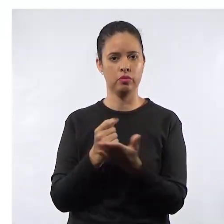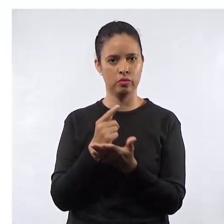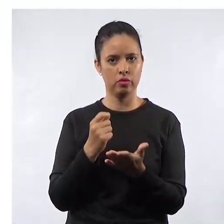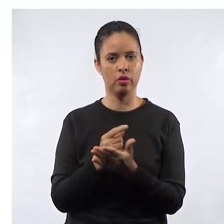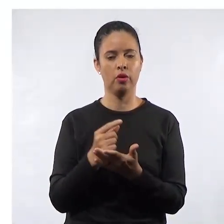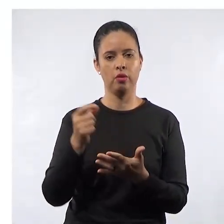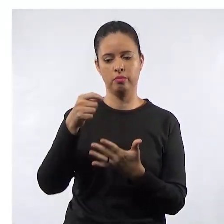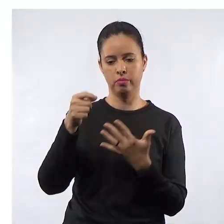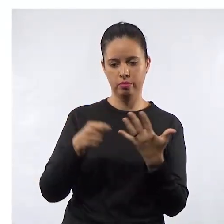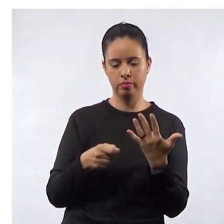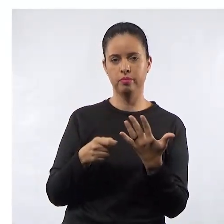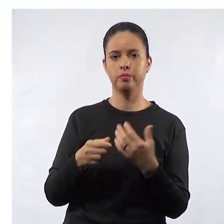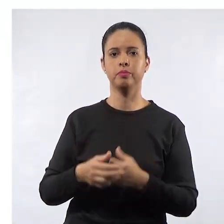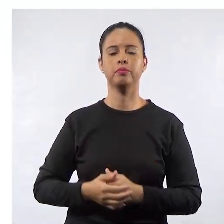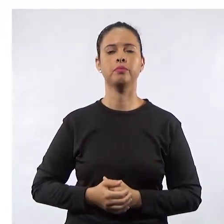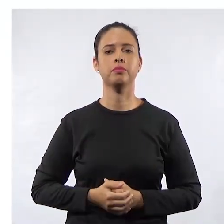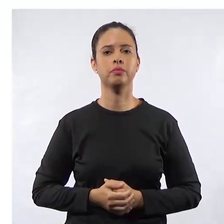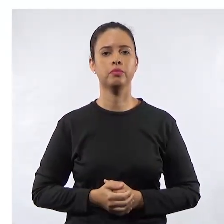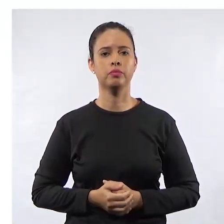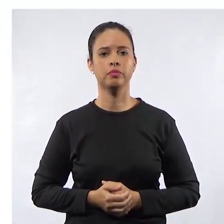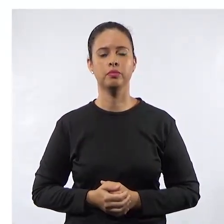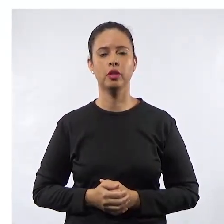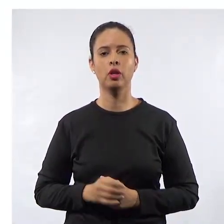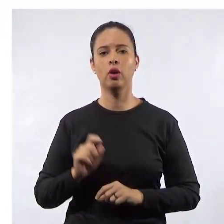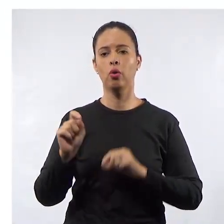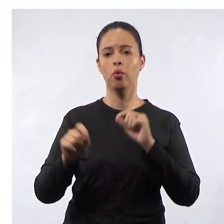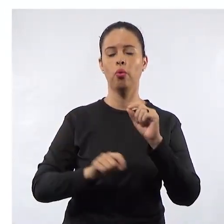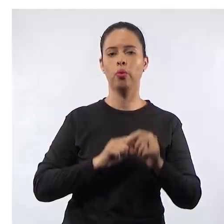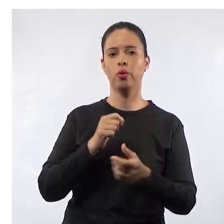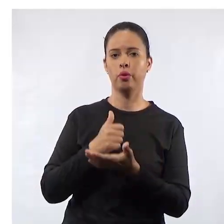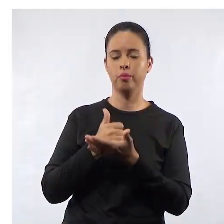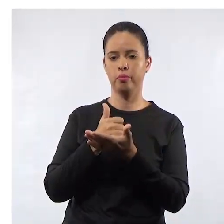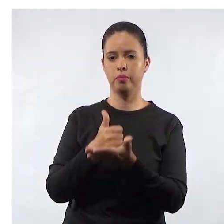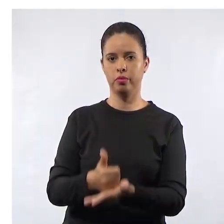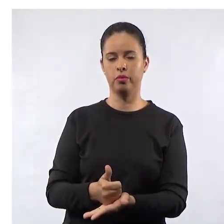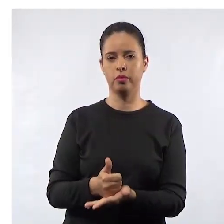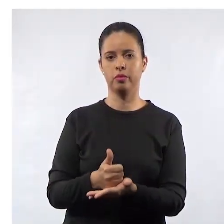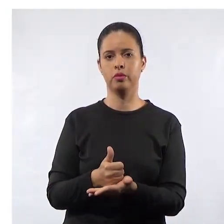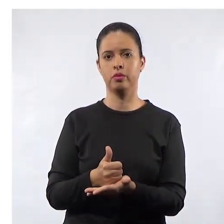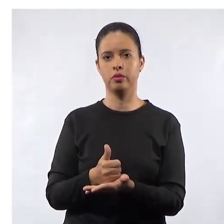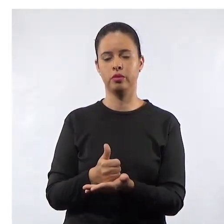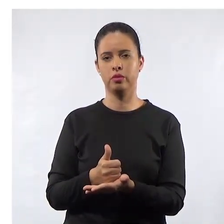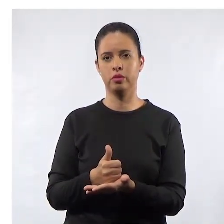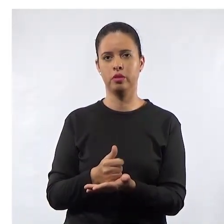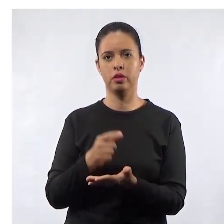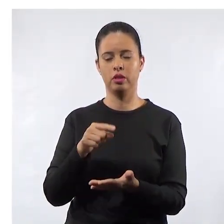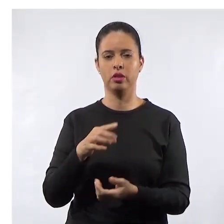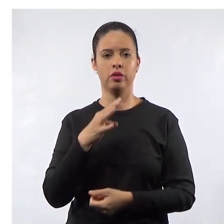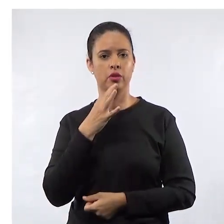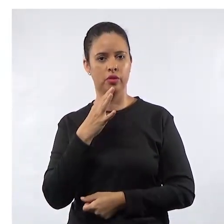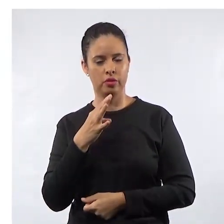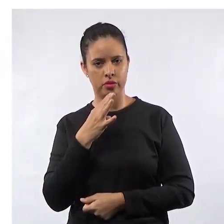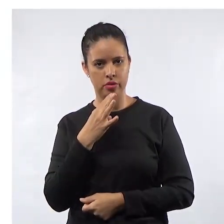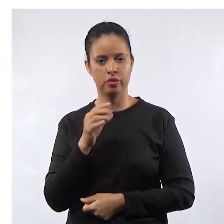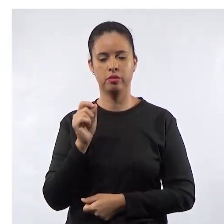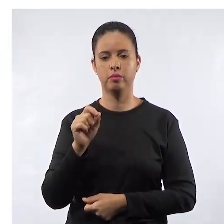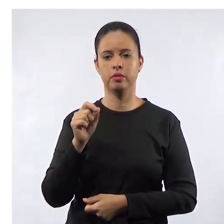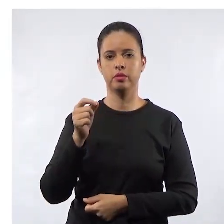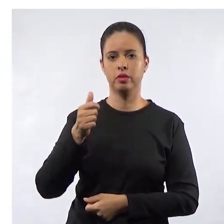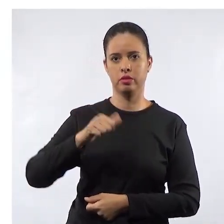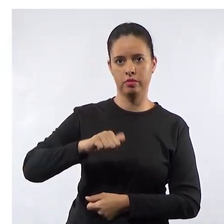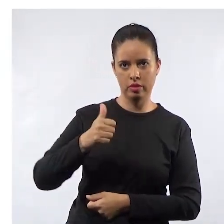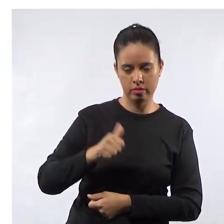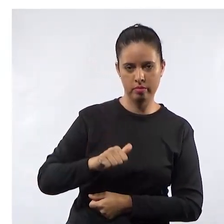de consumo, atendido os seguintes princípios, tá? Então, o que ele traz logo? O que é um princípio aqui? Ó? O reconhecimento